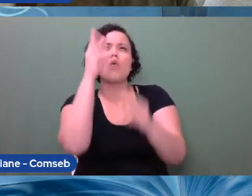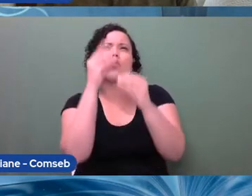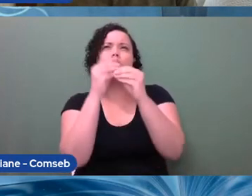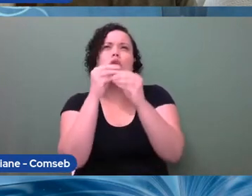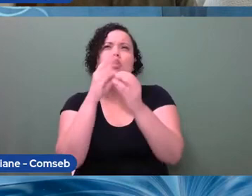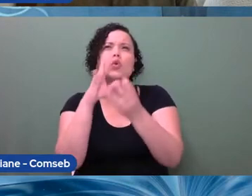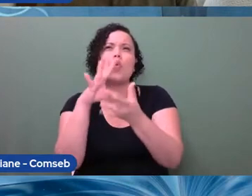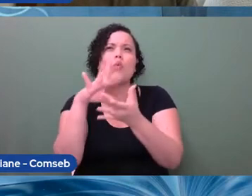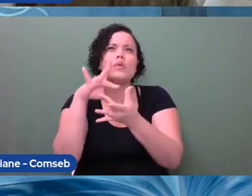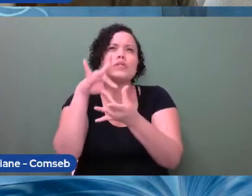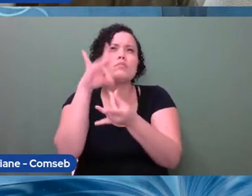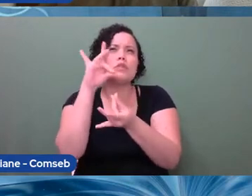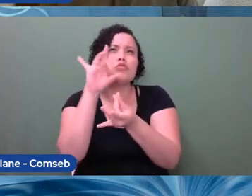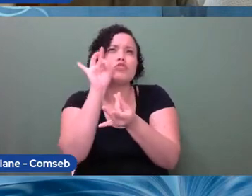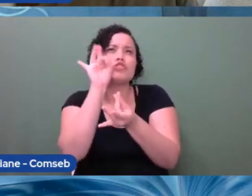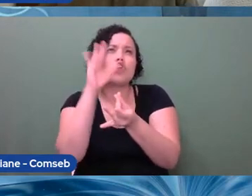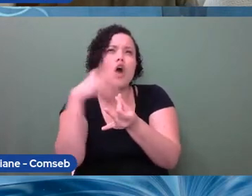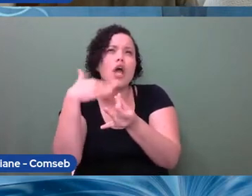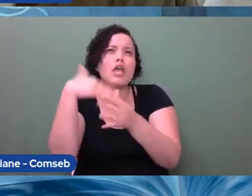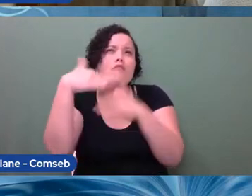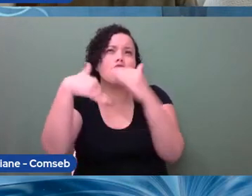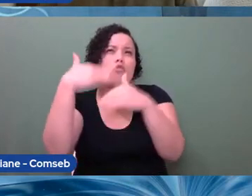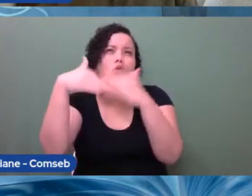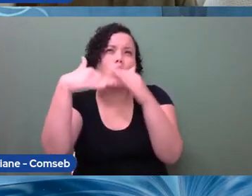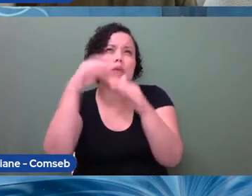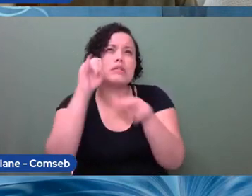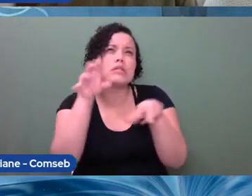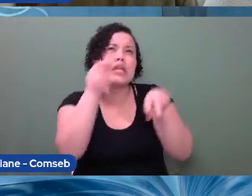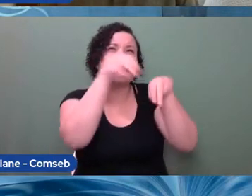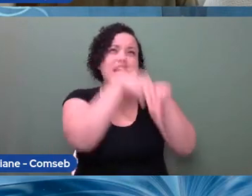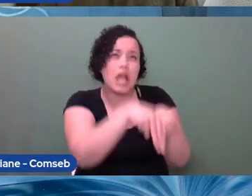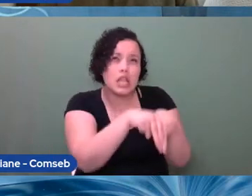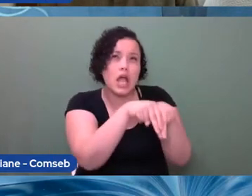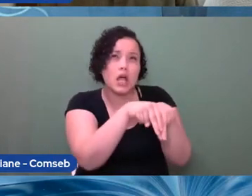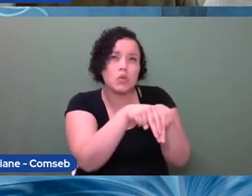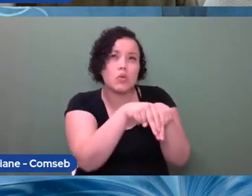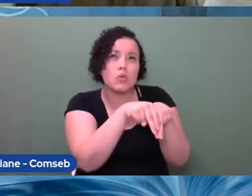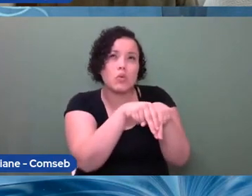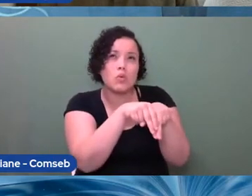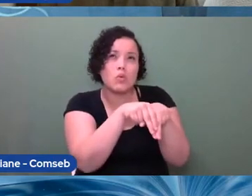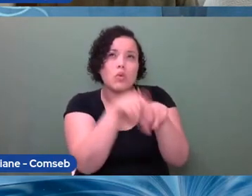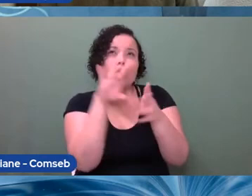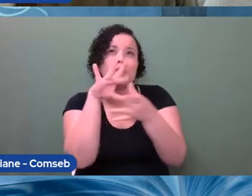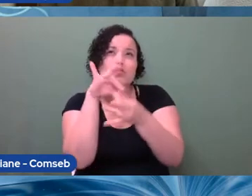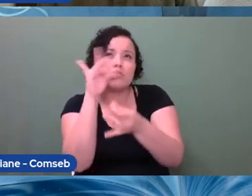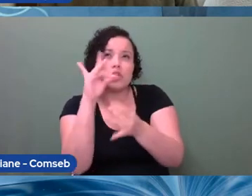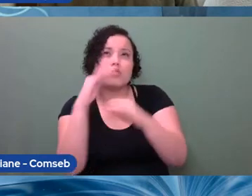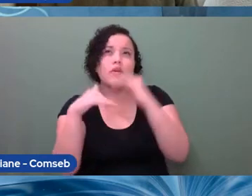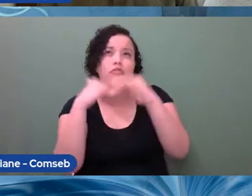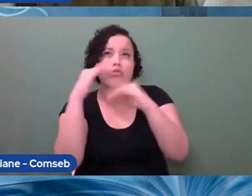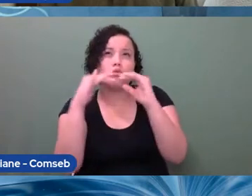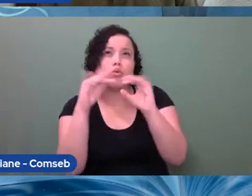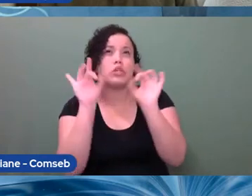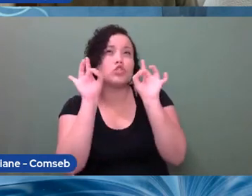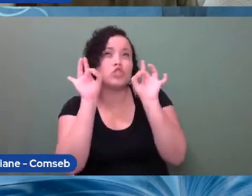está encarnado? Então tem essas duas questões aí para você tentar nos responder em um pacote.